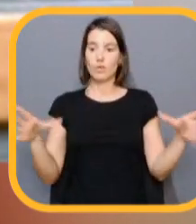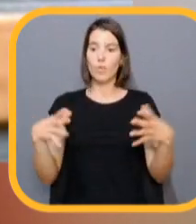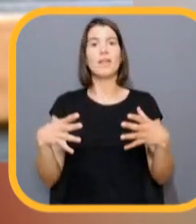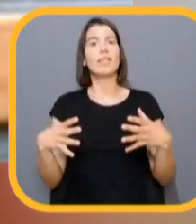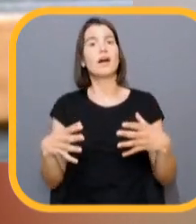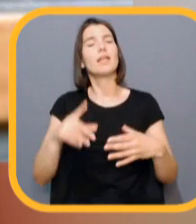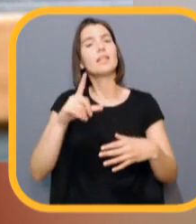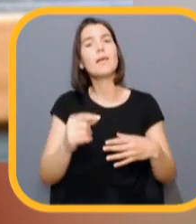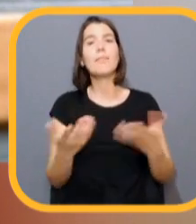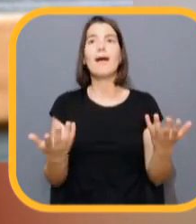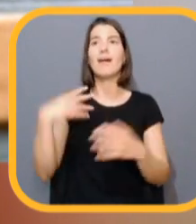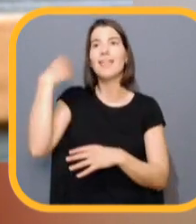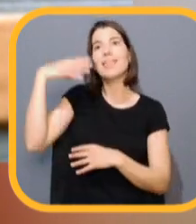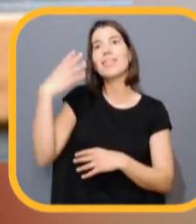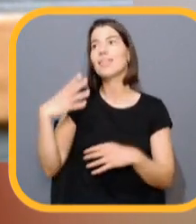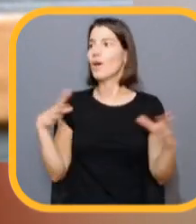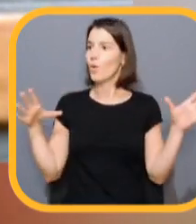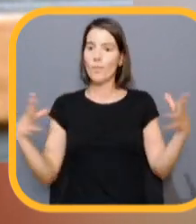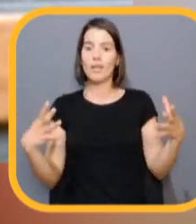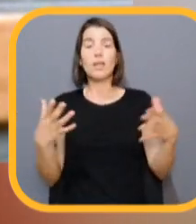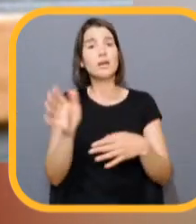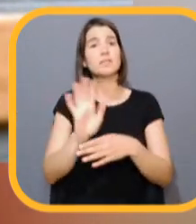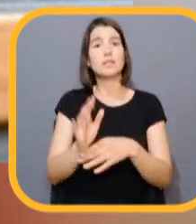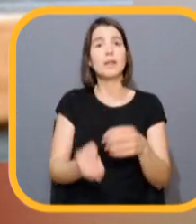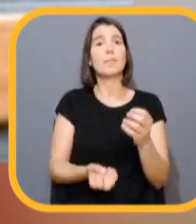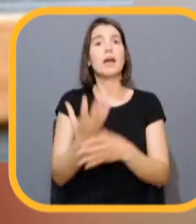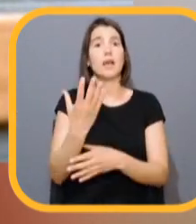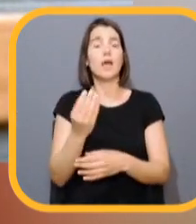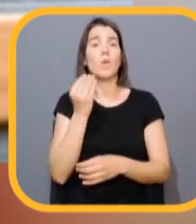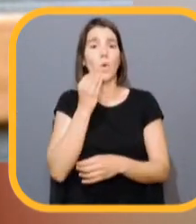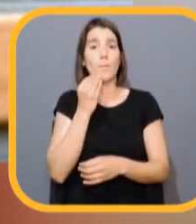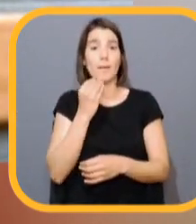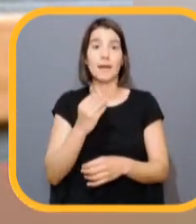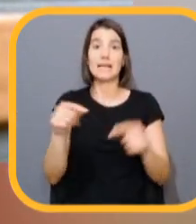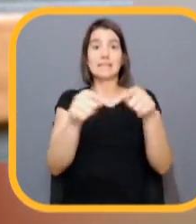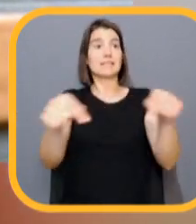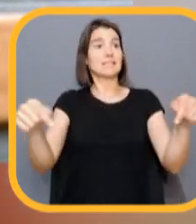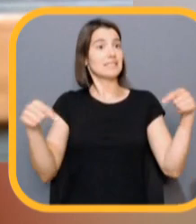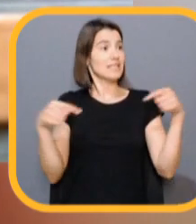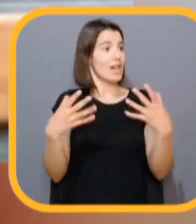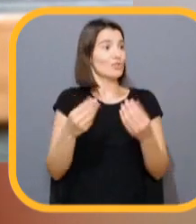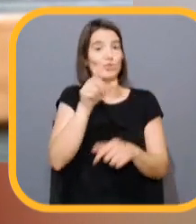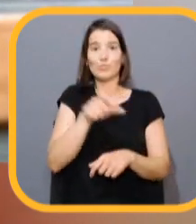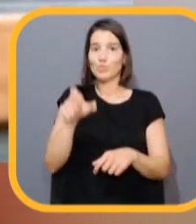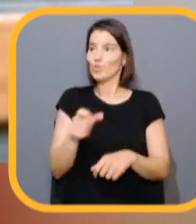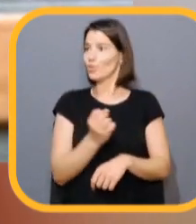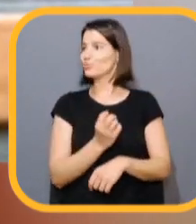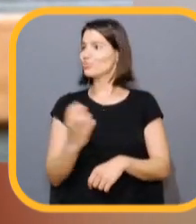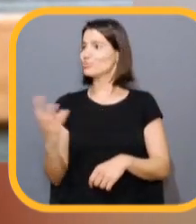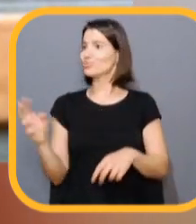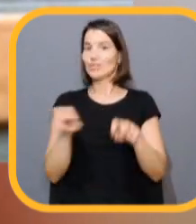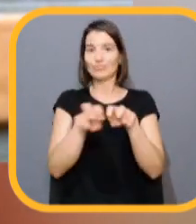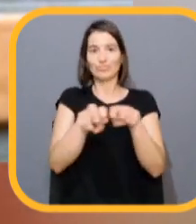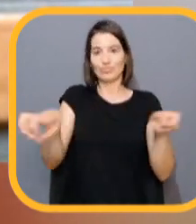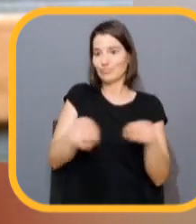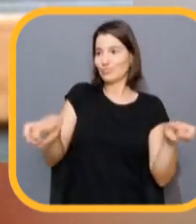arte coletiva na sua fruição, e nós não podemos esquecer que o cinema foi feito, não é, para ser visto numa sala com outras pessoas, e essas